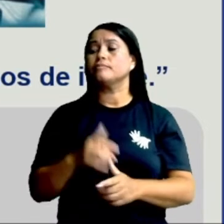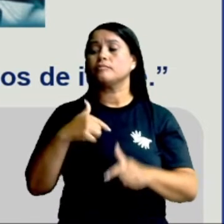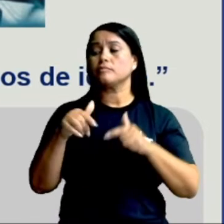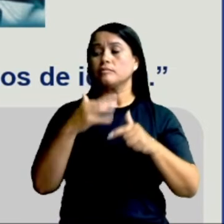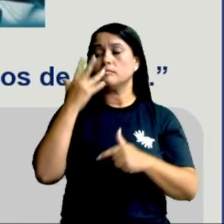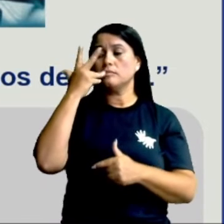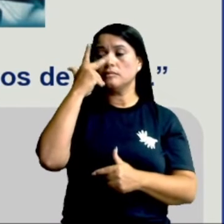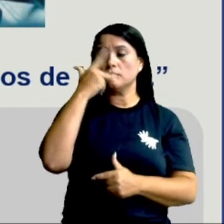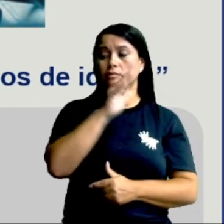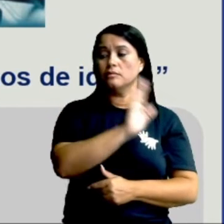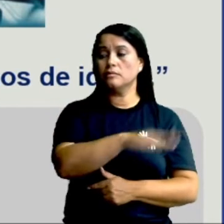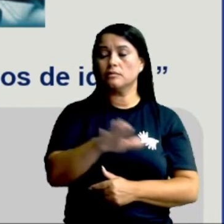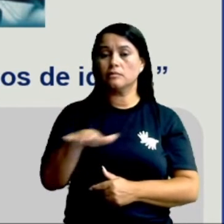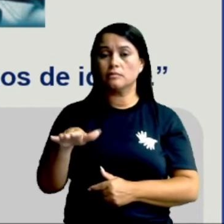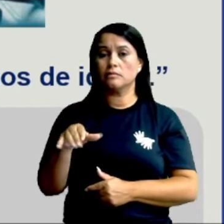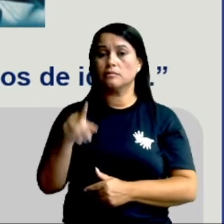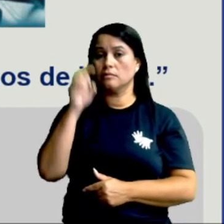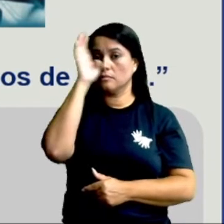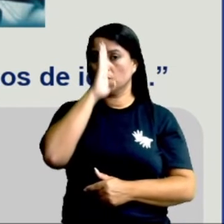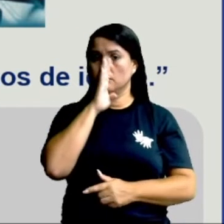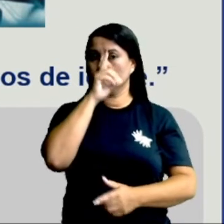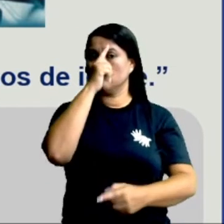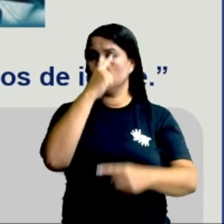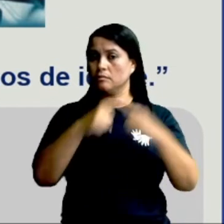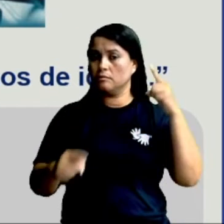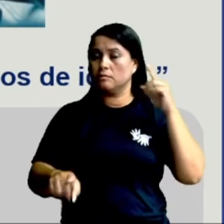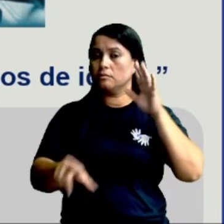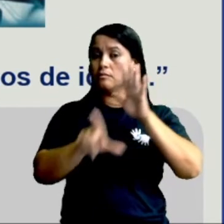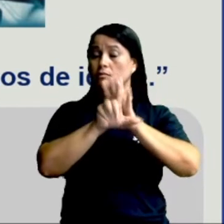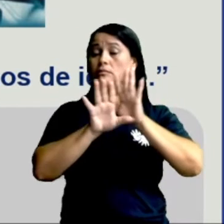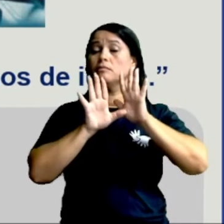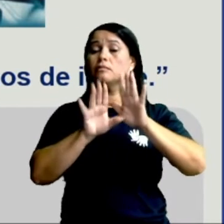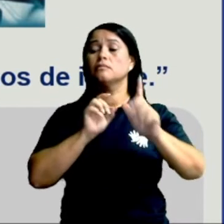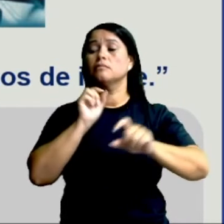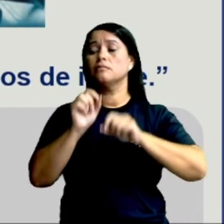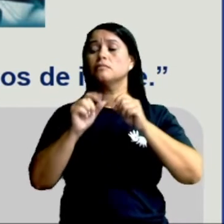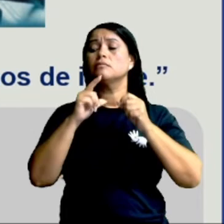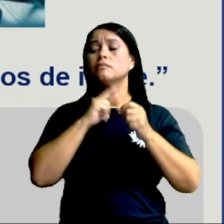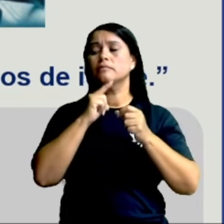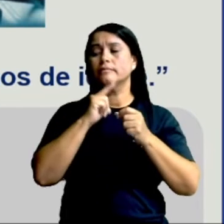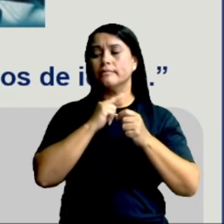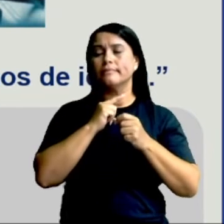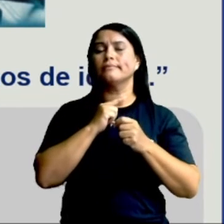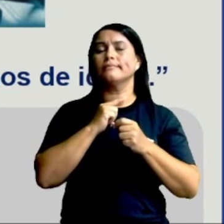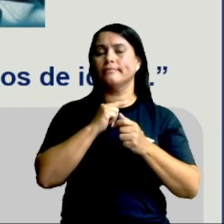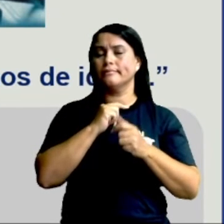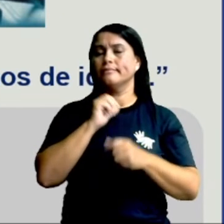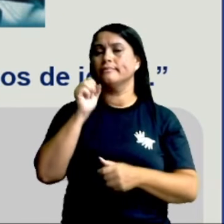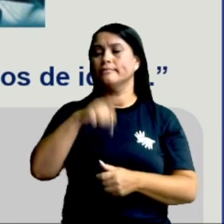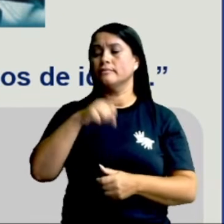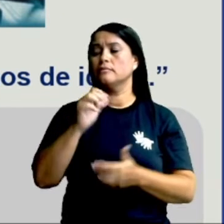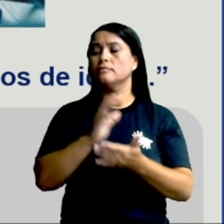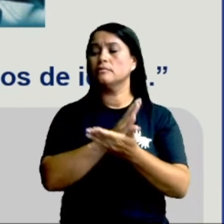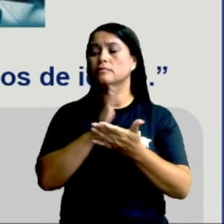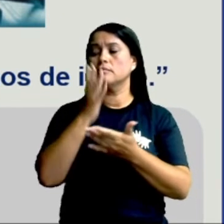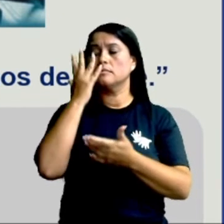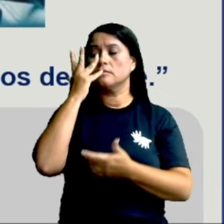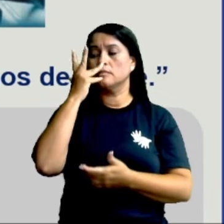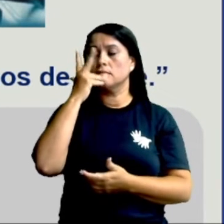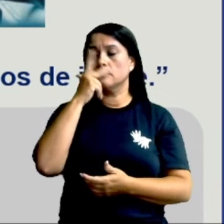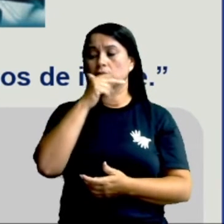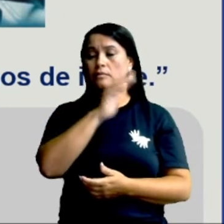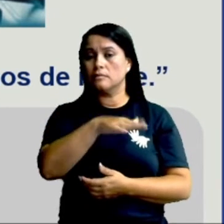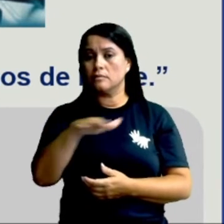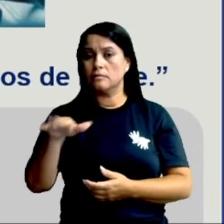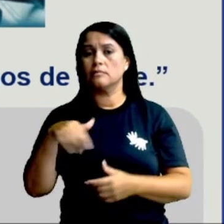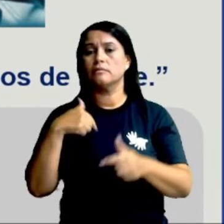trabalho infantil no Brasil, ele é proibido por lei, porém existe de maneira expressiva. Crianças se submetem